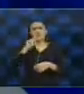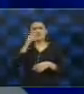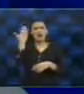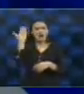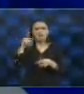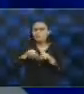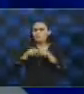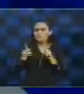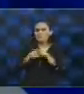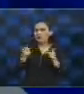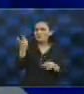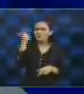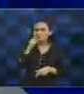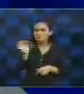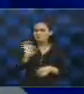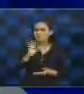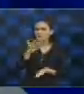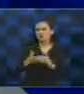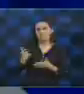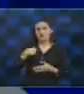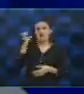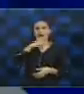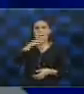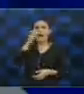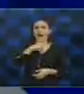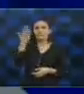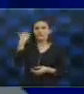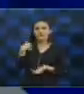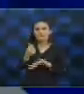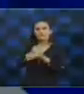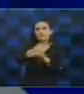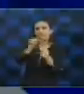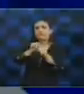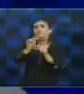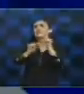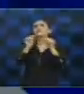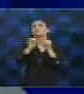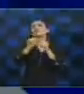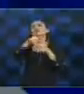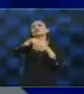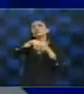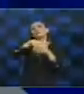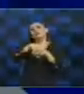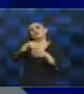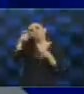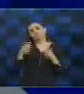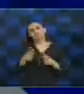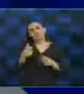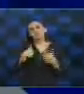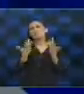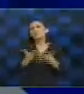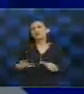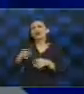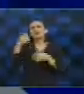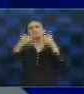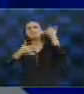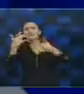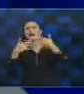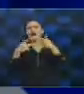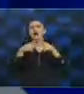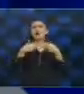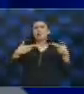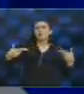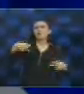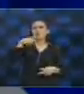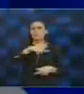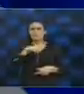contra a oligarquia, que foi sempre essa a minha destinação e a minha forma de fazer política por aqui. Não quero entrar em detalhes pessoais. Eu deploro e